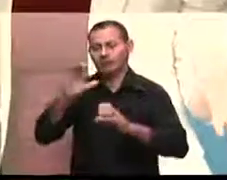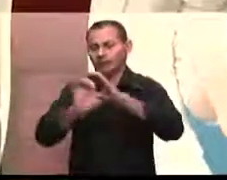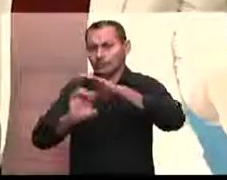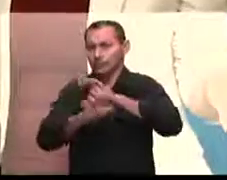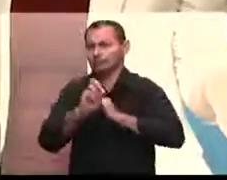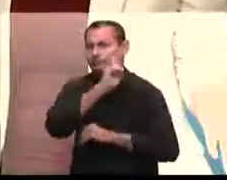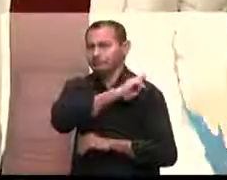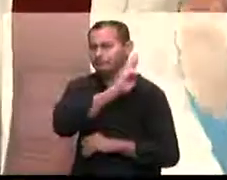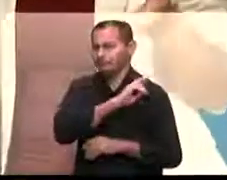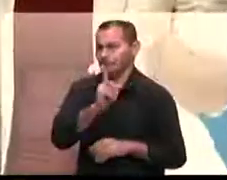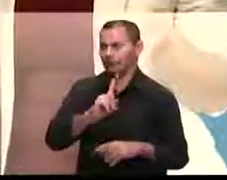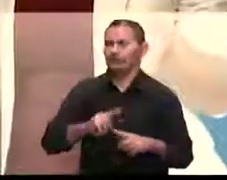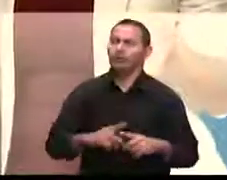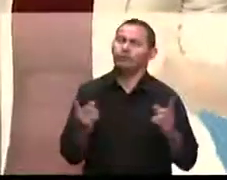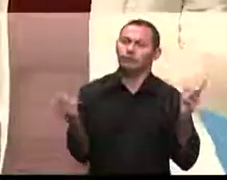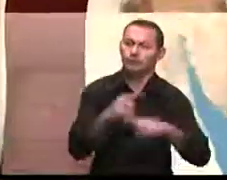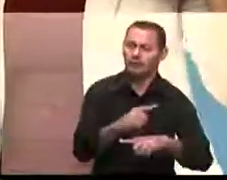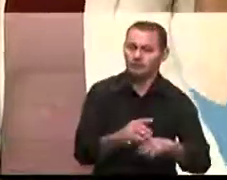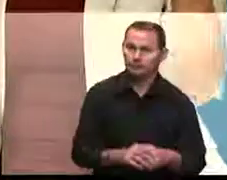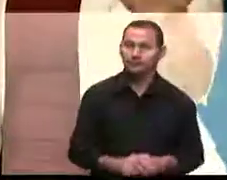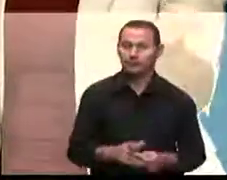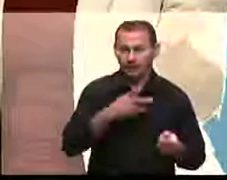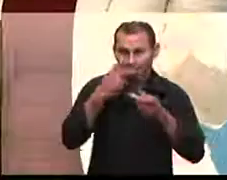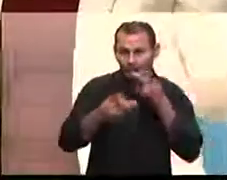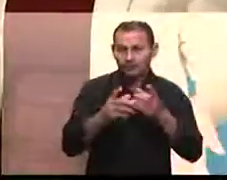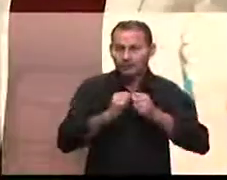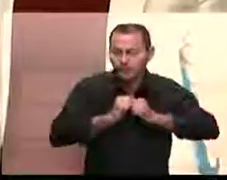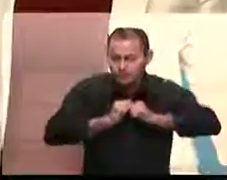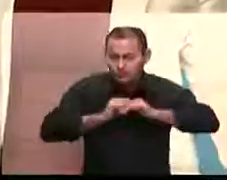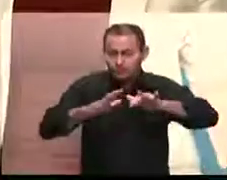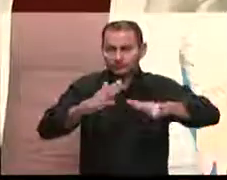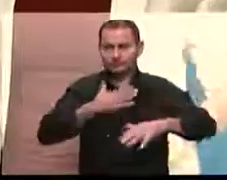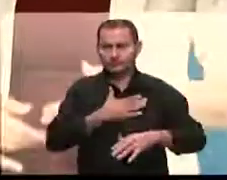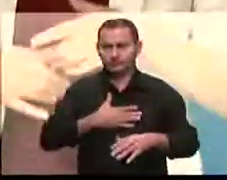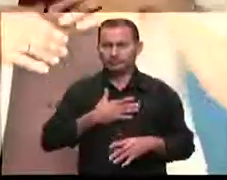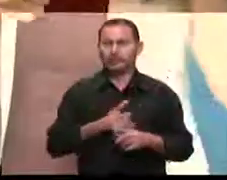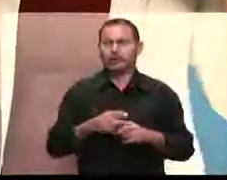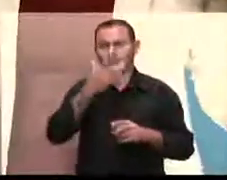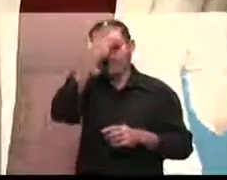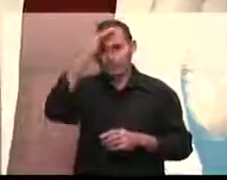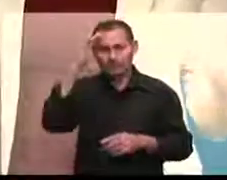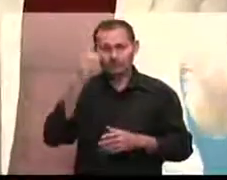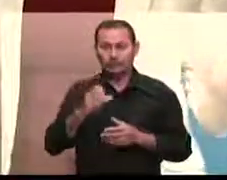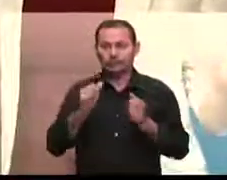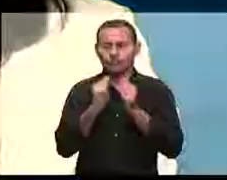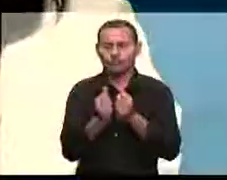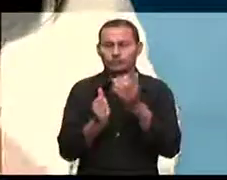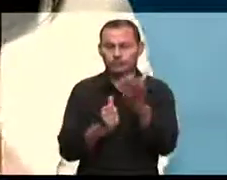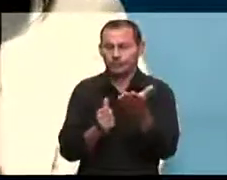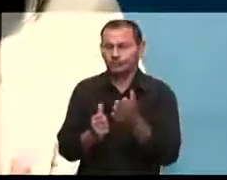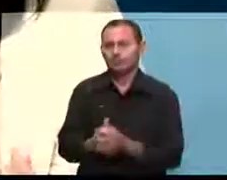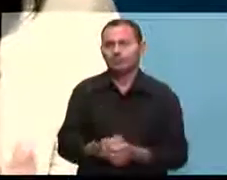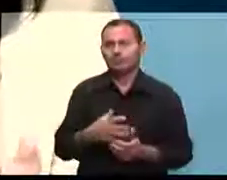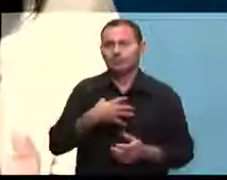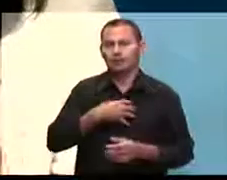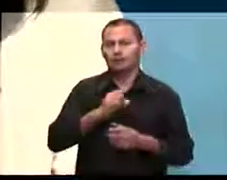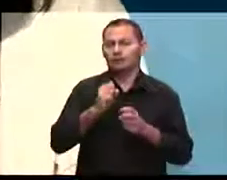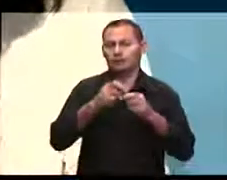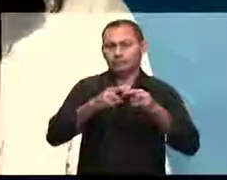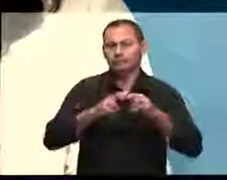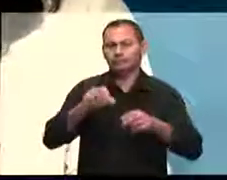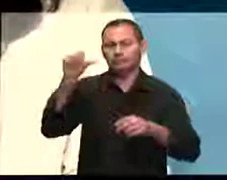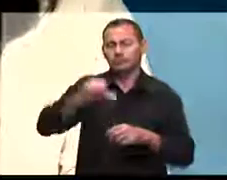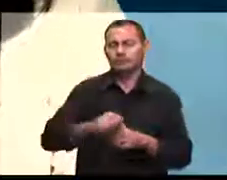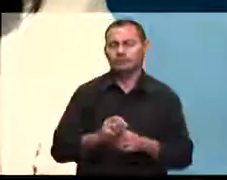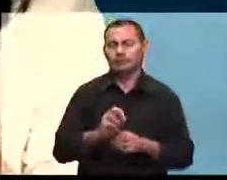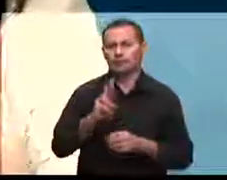empresas responsáveis. Pelo contrário, eles disseminam suas insatisfações para pessoas ao seu redor. Situações assim